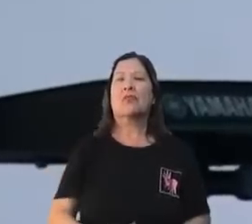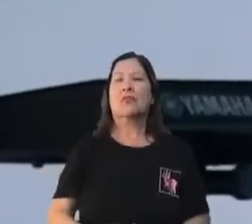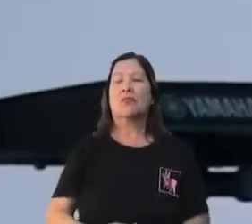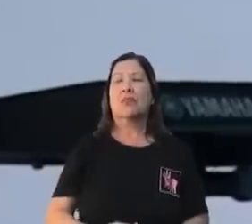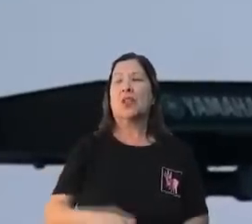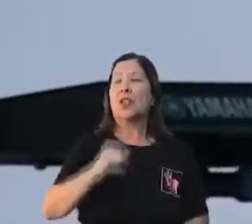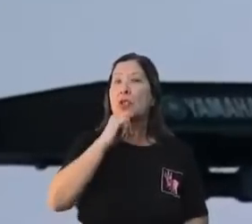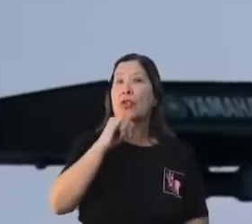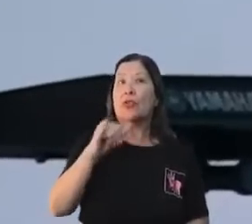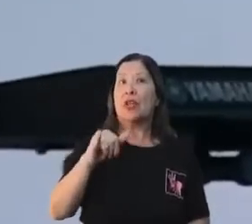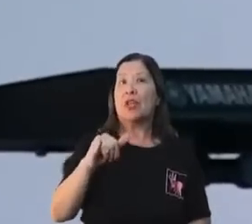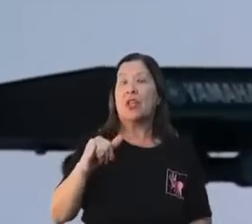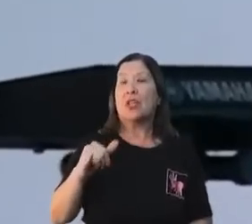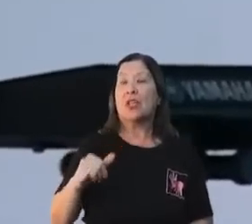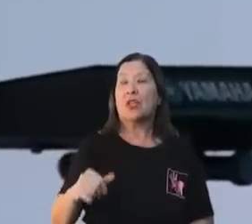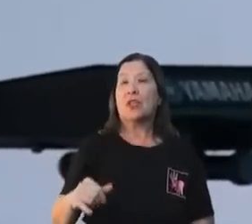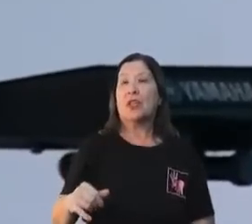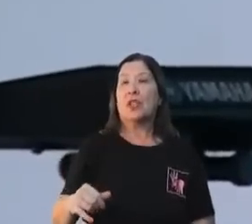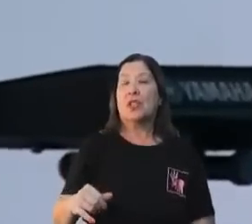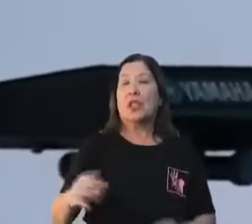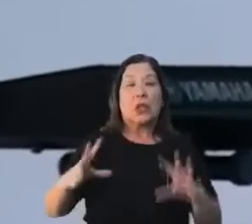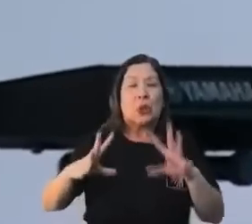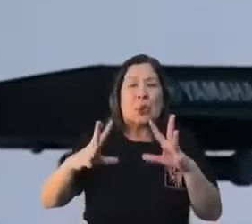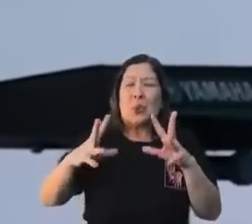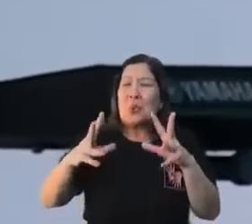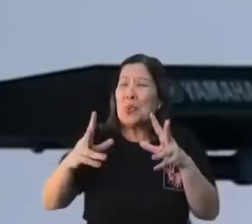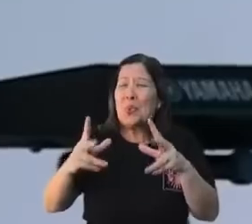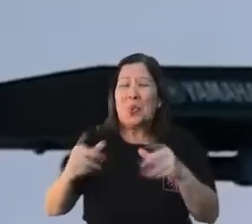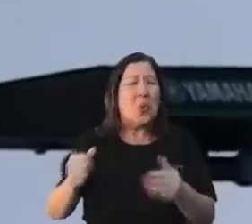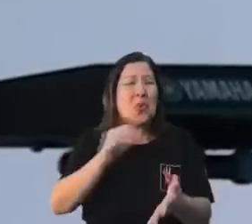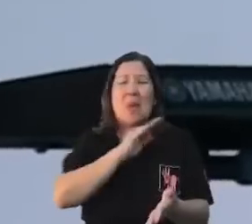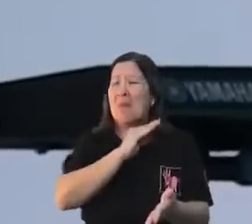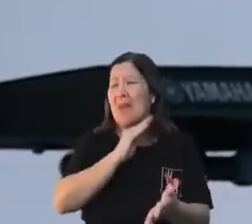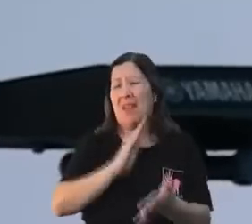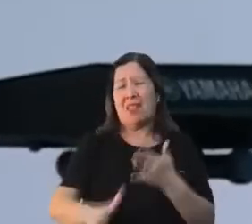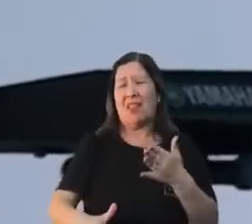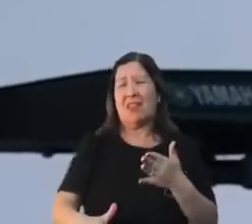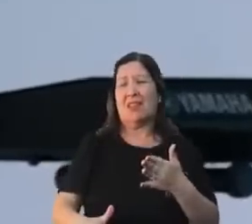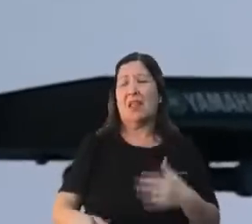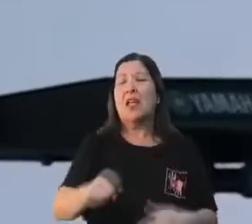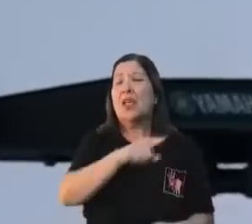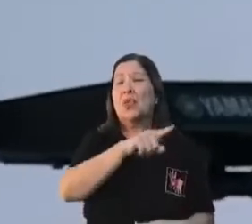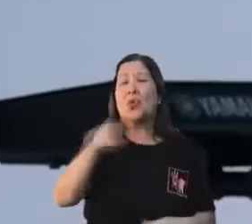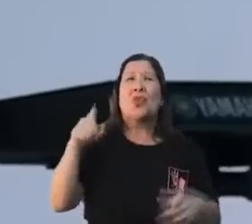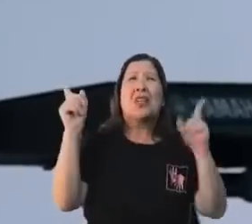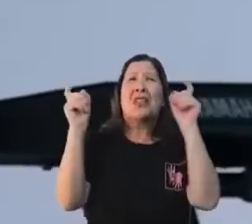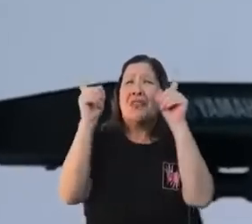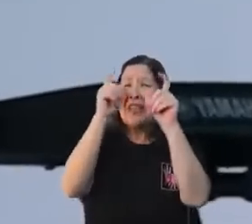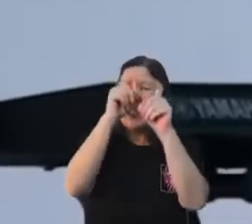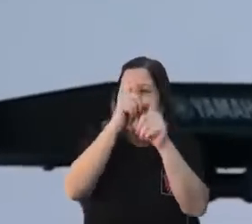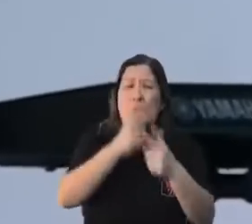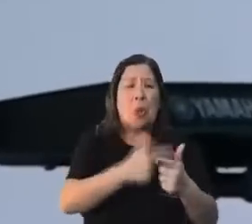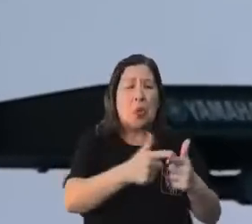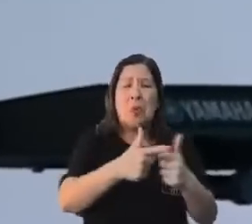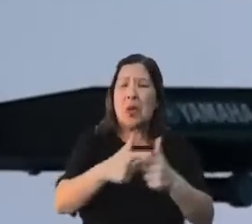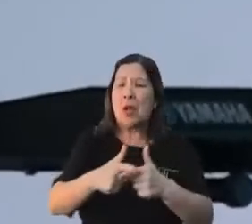a Babilônia vai saquear tudo, que os seus filhos vão ser escravos, que vão ser castrados, e você vem me dizer que boa essa palavra, você ficou